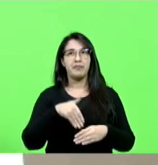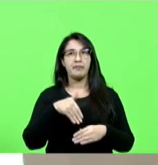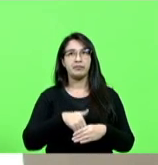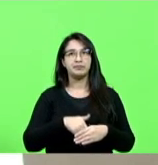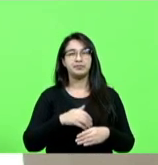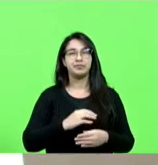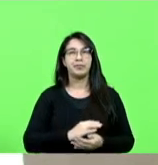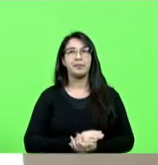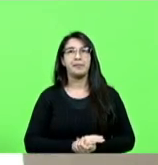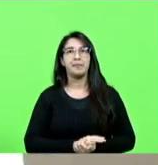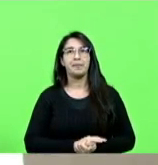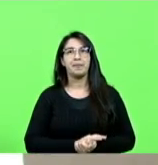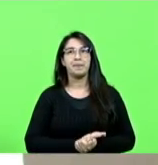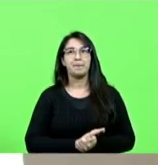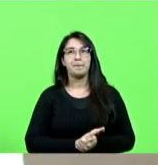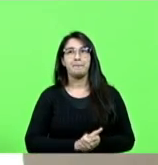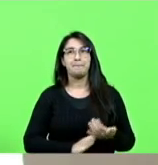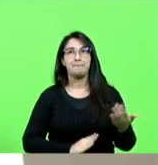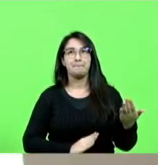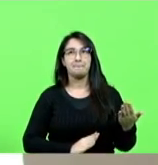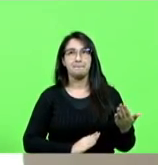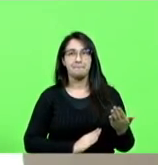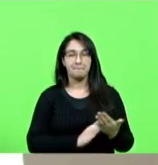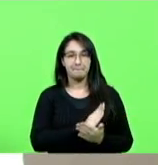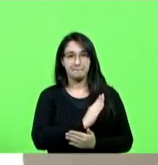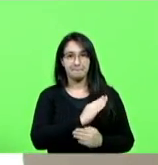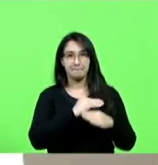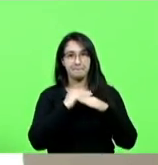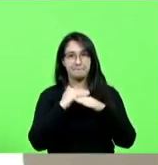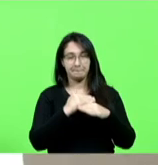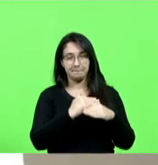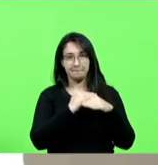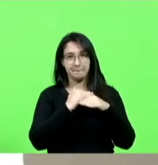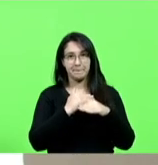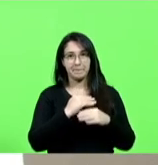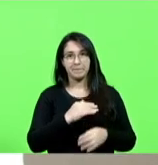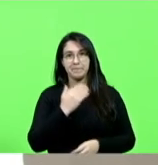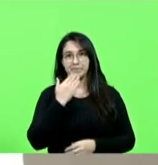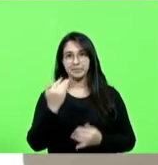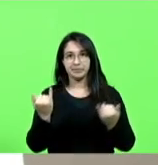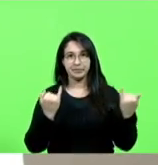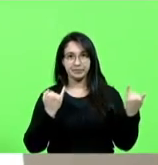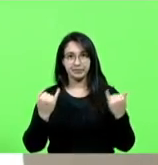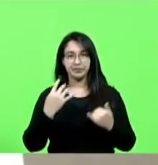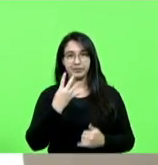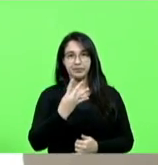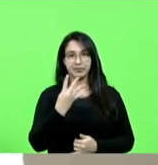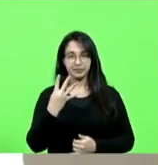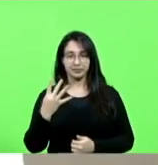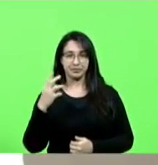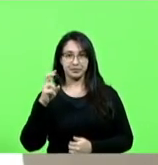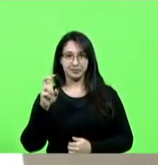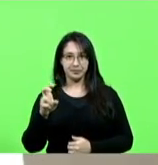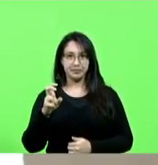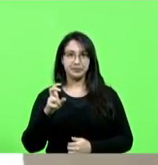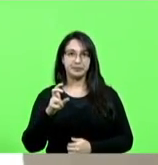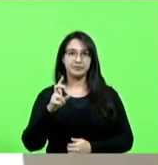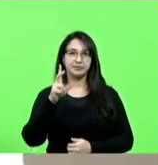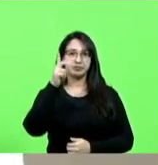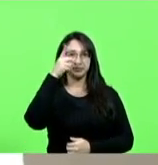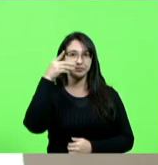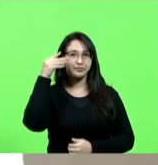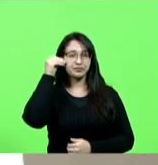votação. Deputados que aprovam, permaneça como se encontra. Aprovado por unanimidade. Pedido de informação 445. Autor deputado Luciane